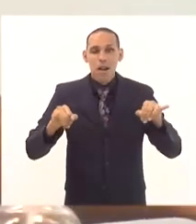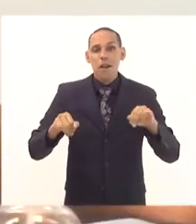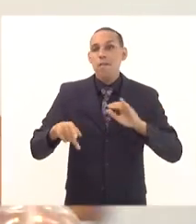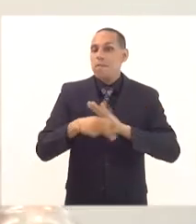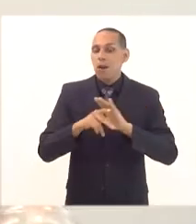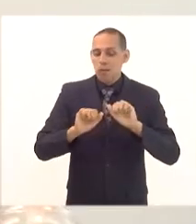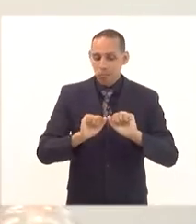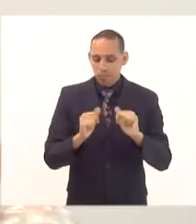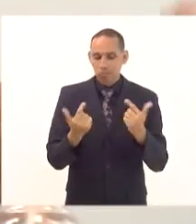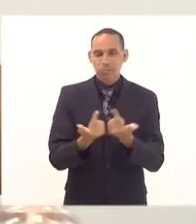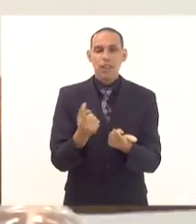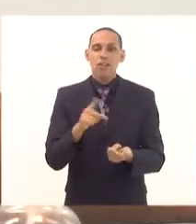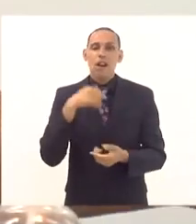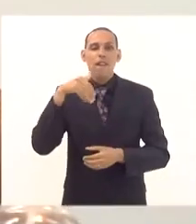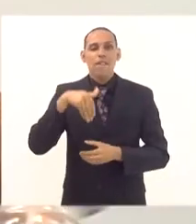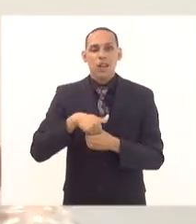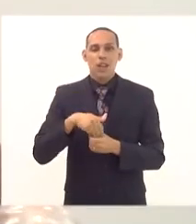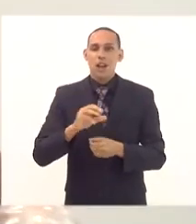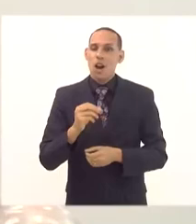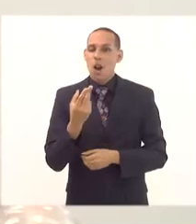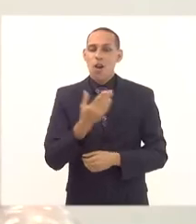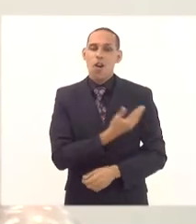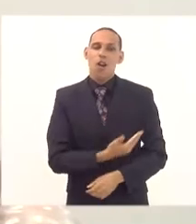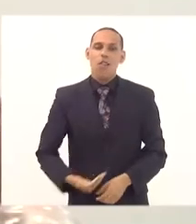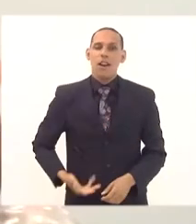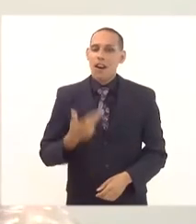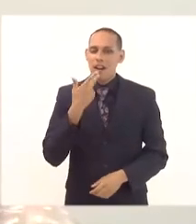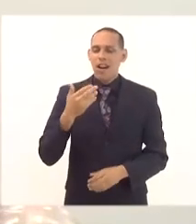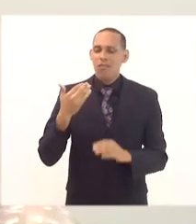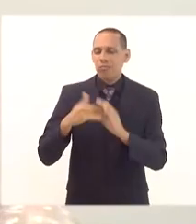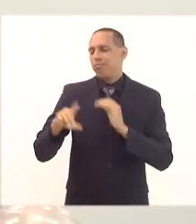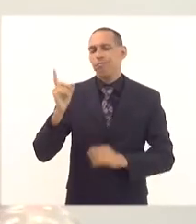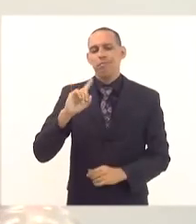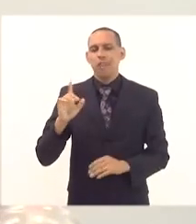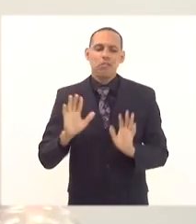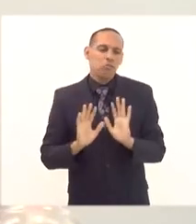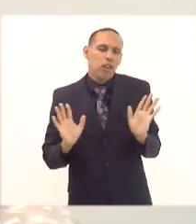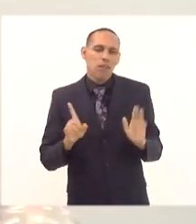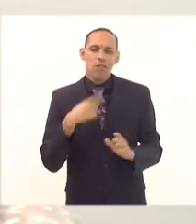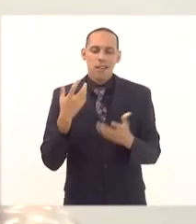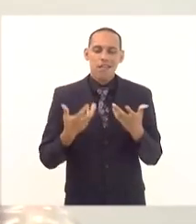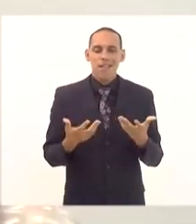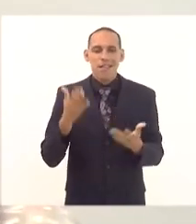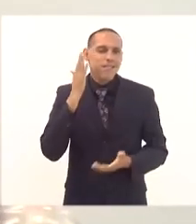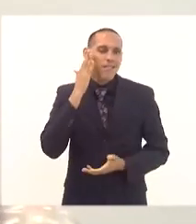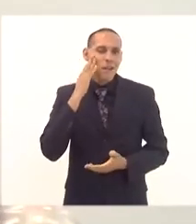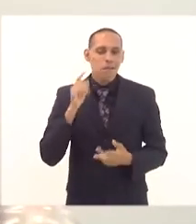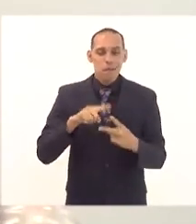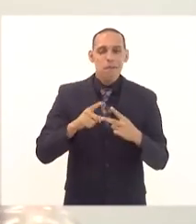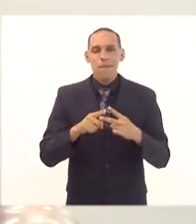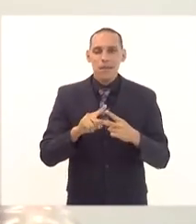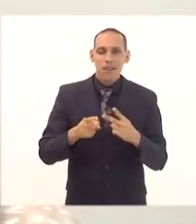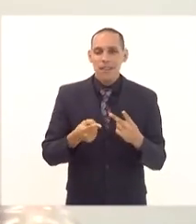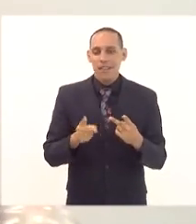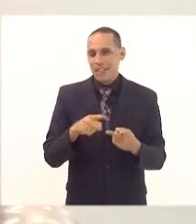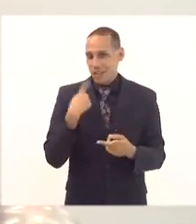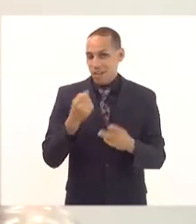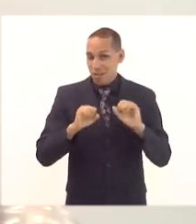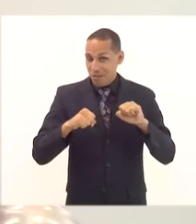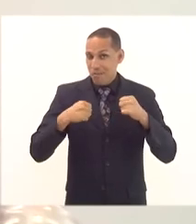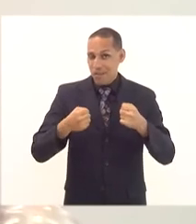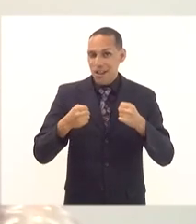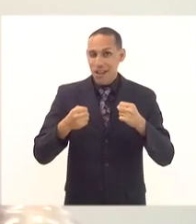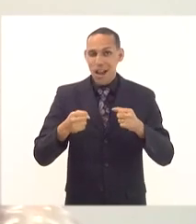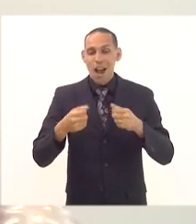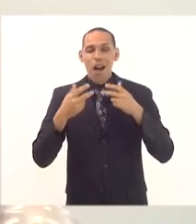para que a gente possa voltar ou que o governo diga que não vai enviar É só isso que a gente quer então a gente possa ampliar a